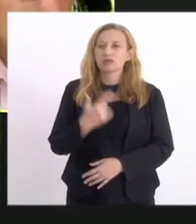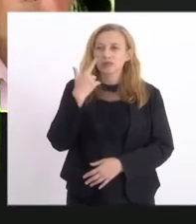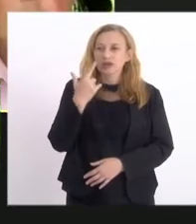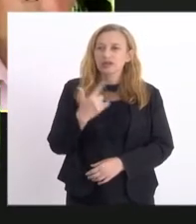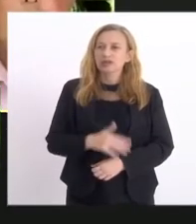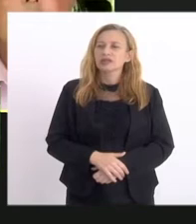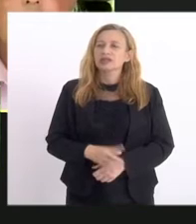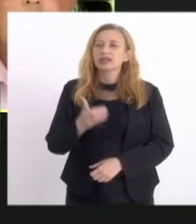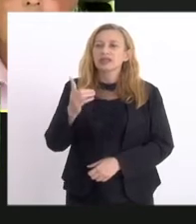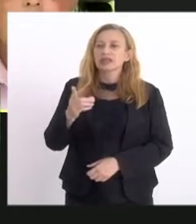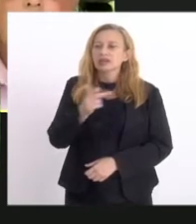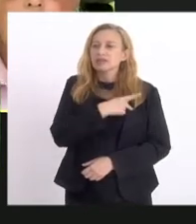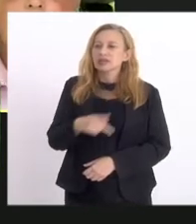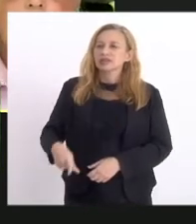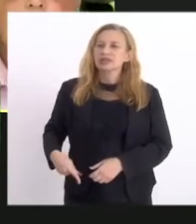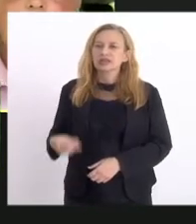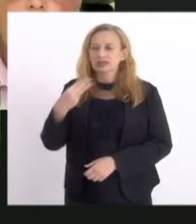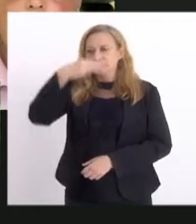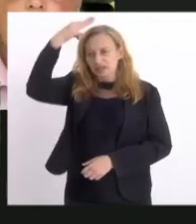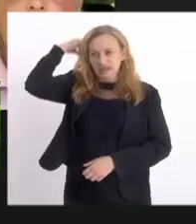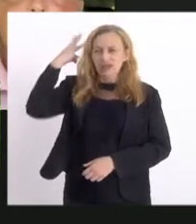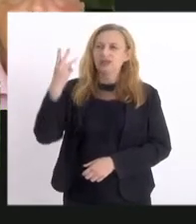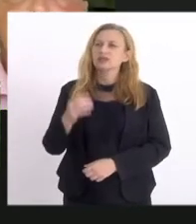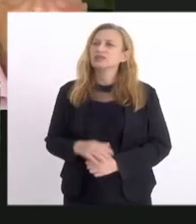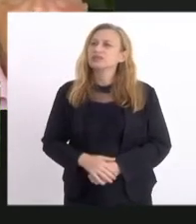Vamos em frente. Presidente Márcio Pacheco.